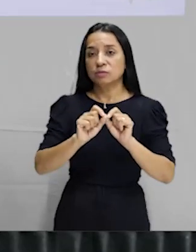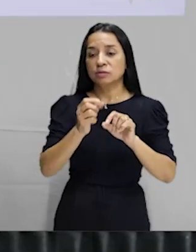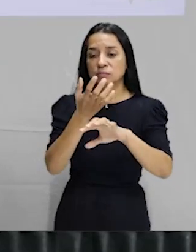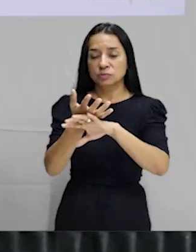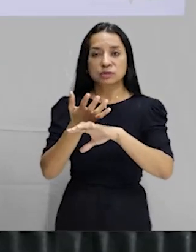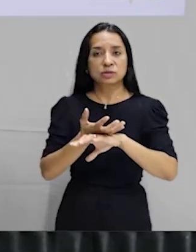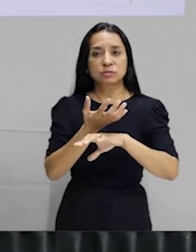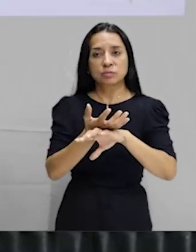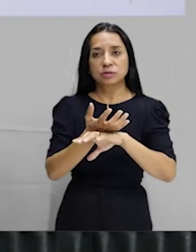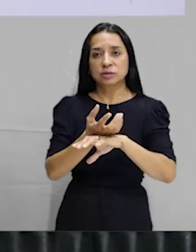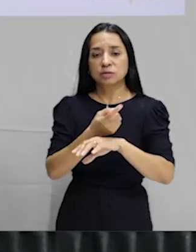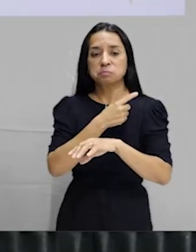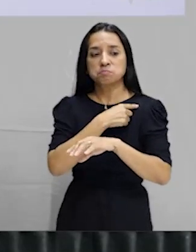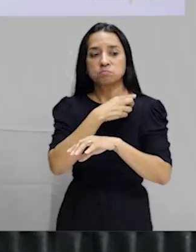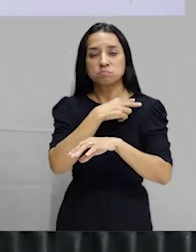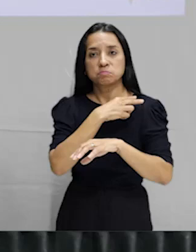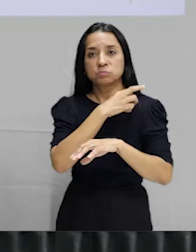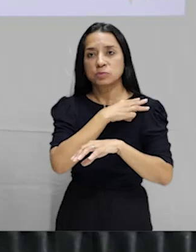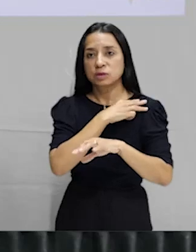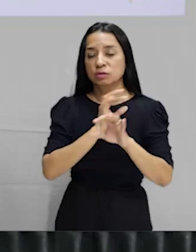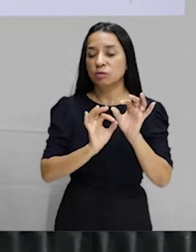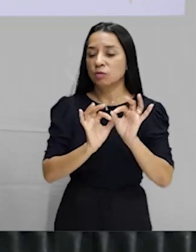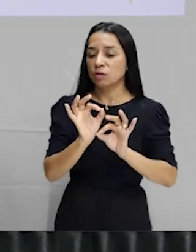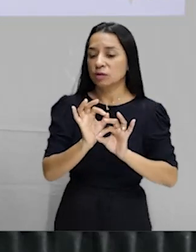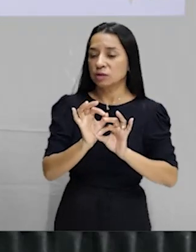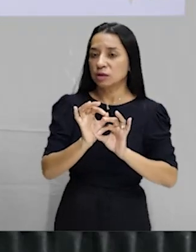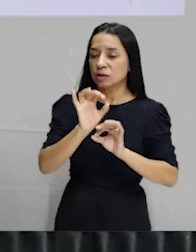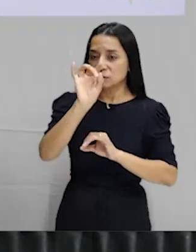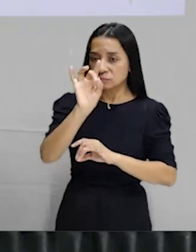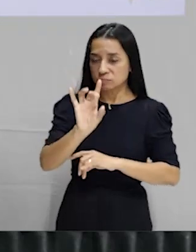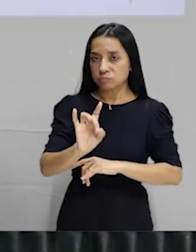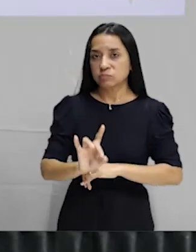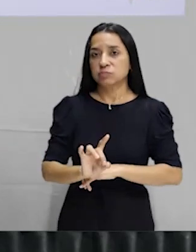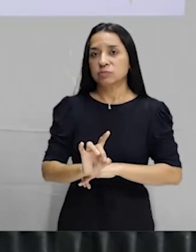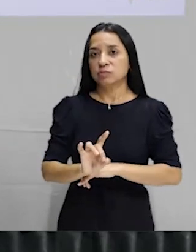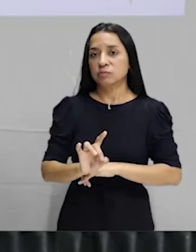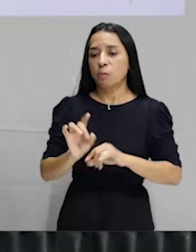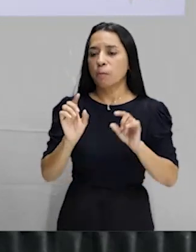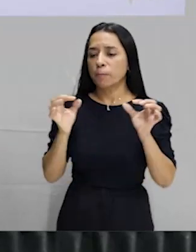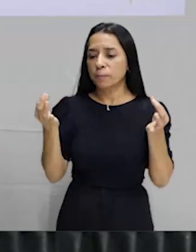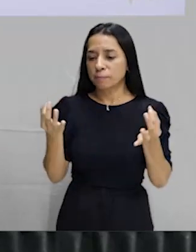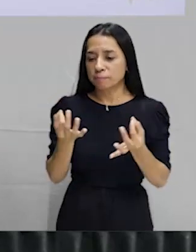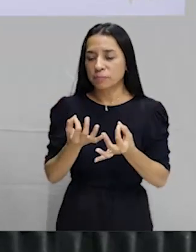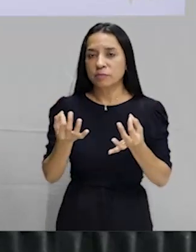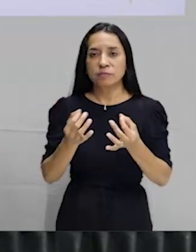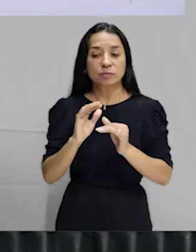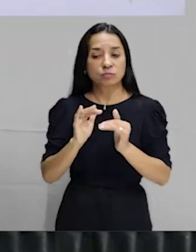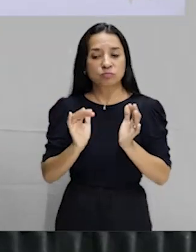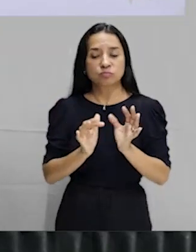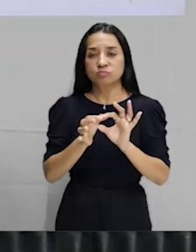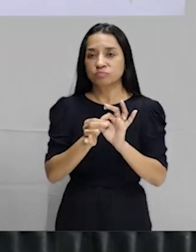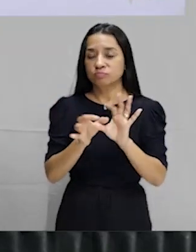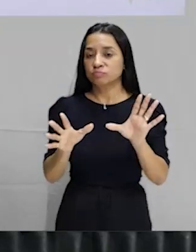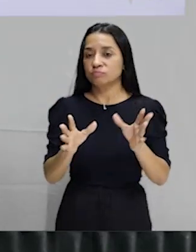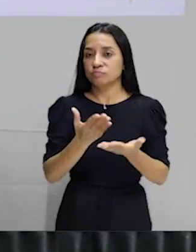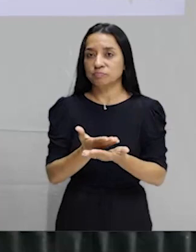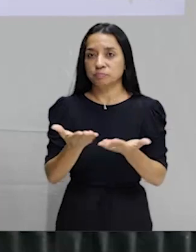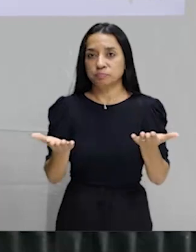tudo lá especificamente organizado, bem bonitinho, com layout perfeito, tudo à tua disposição também, tá